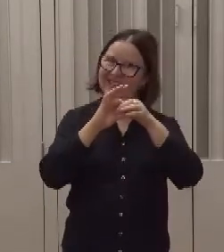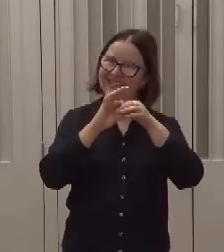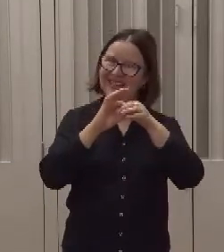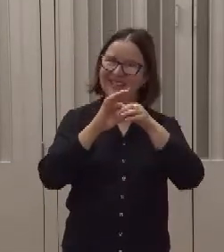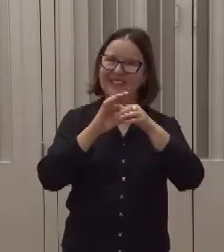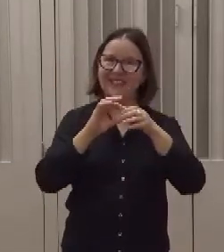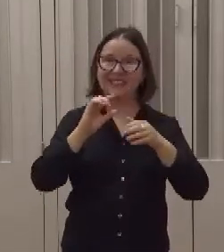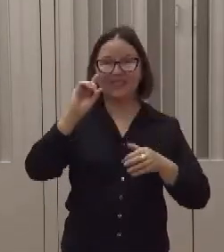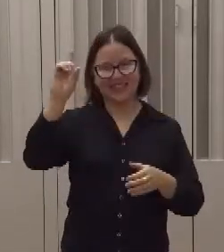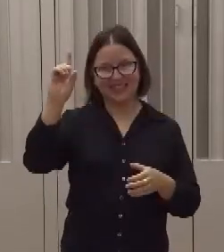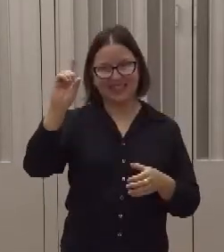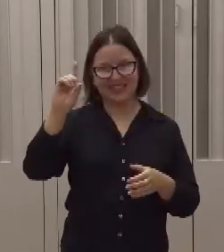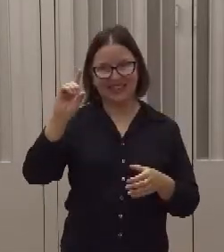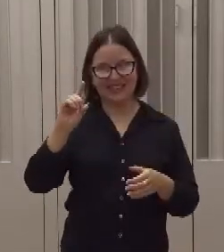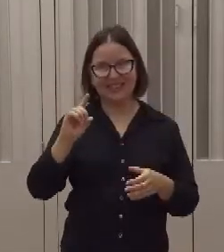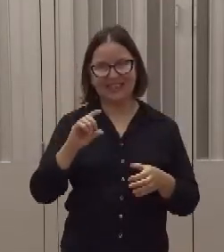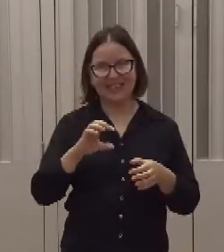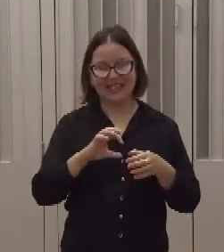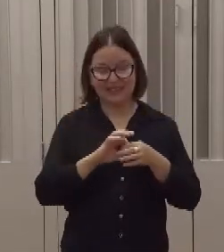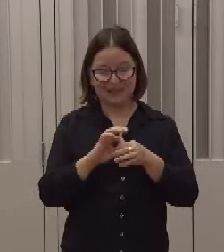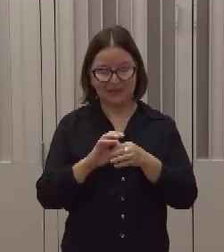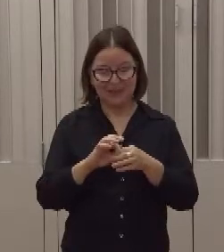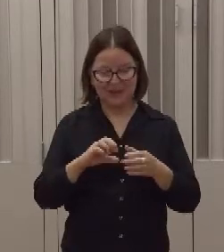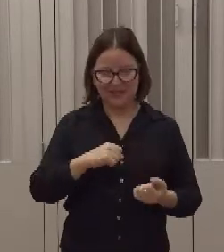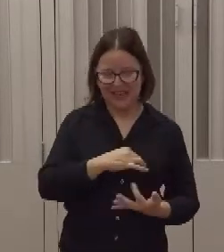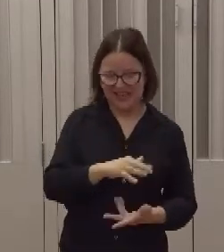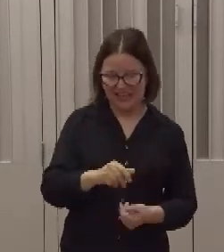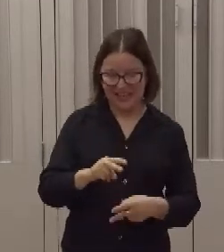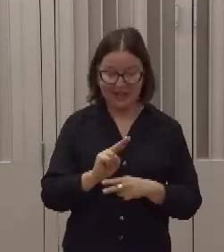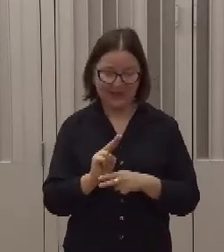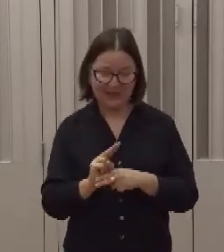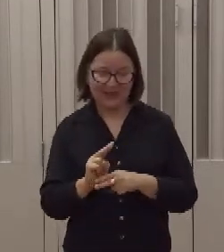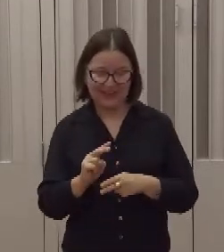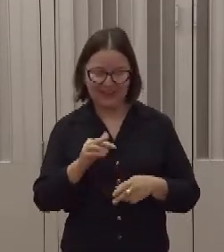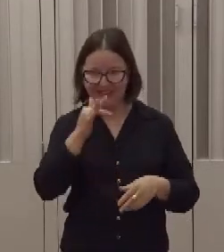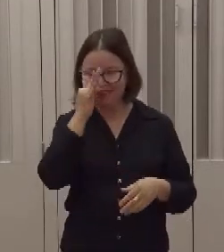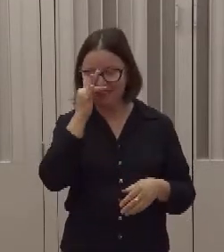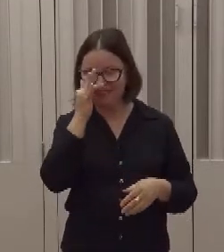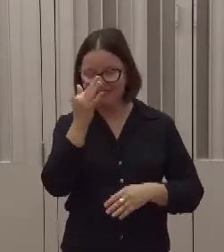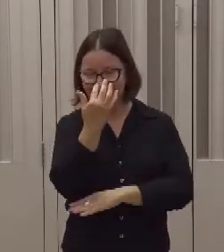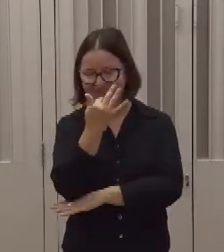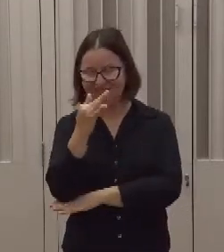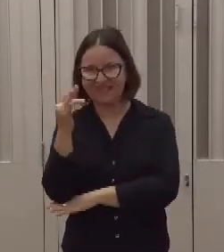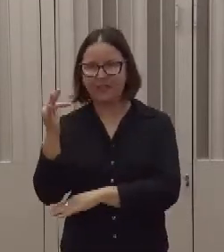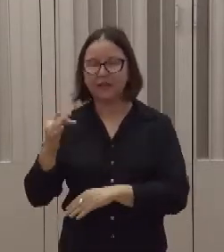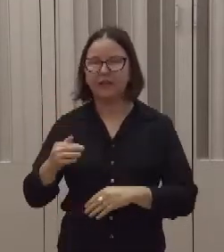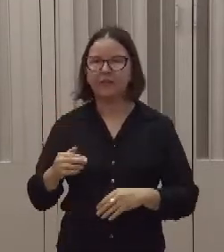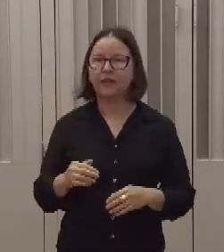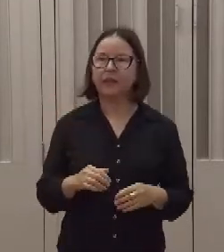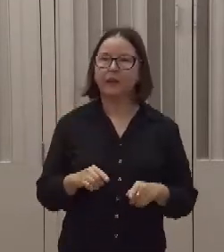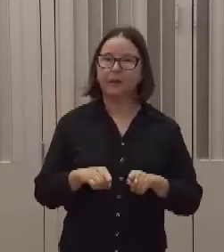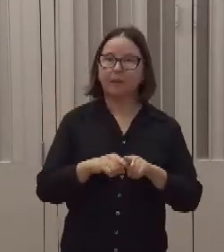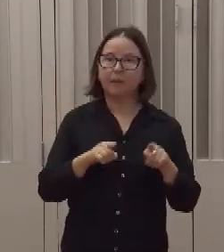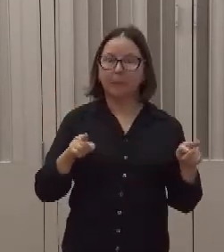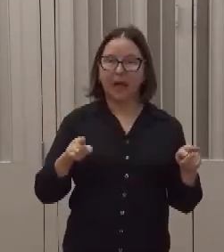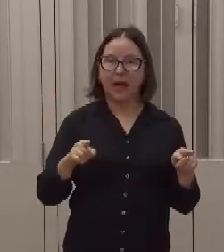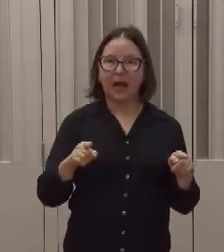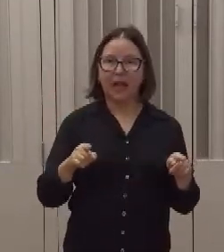terra, ao cuidar do jardim. Céu e terra estavam juntos, porém, quando foi